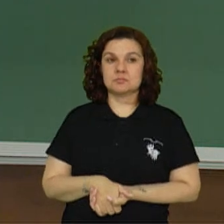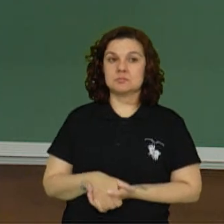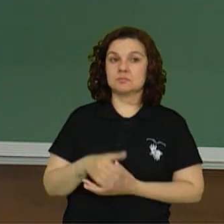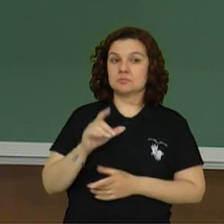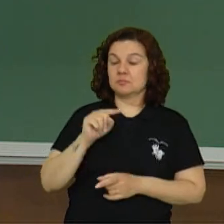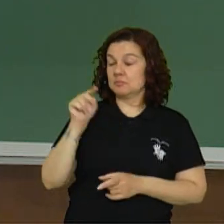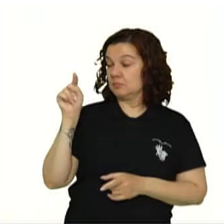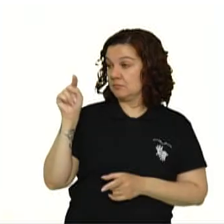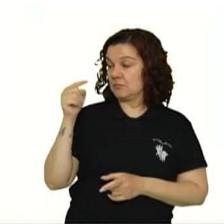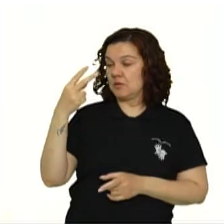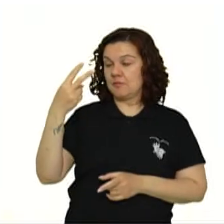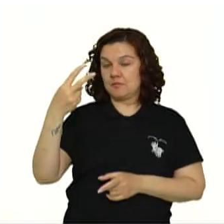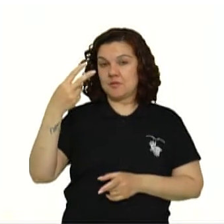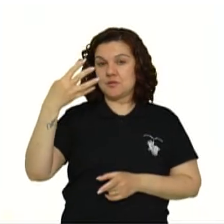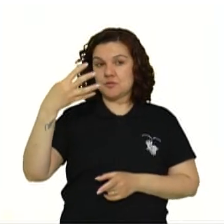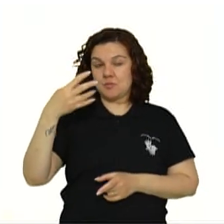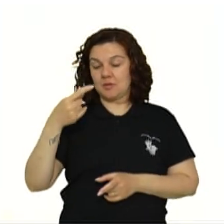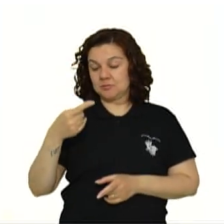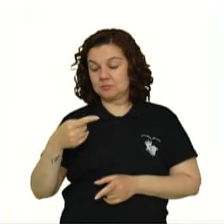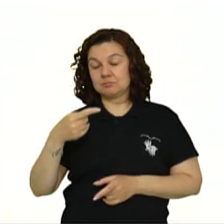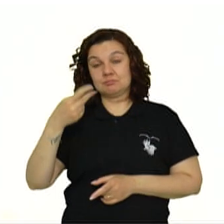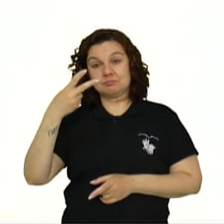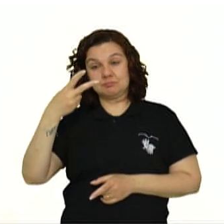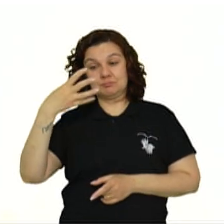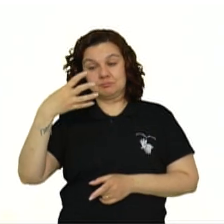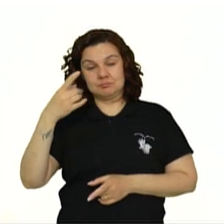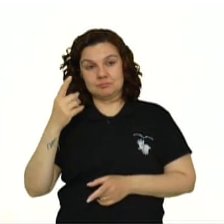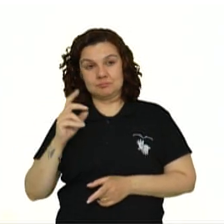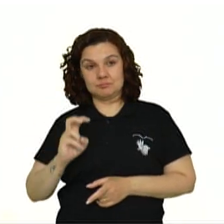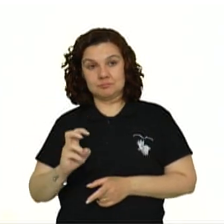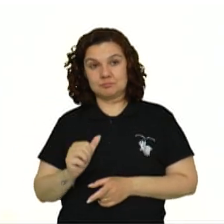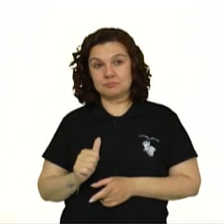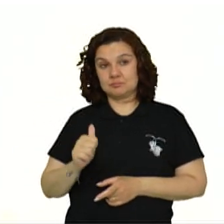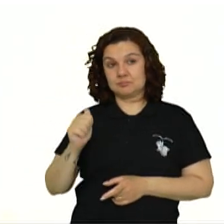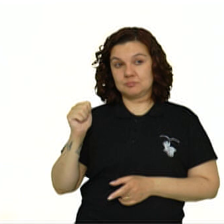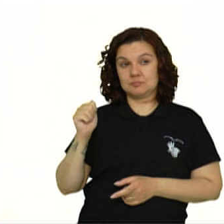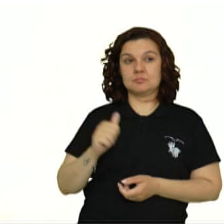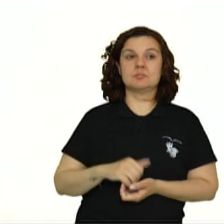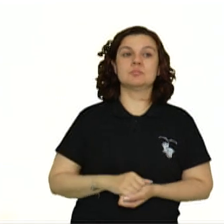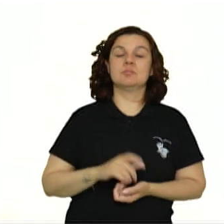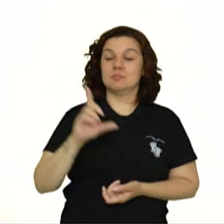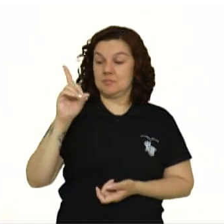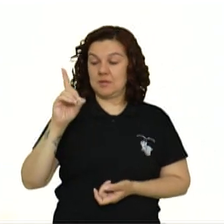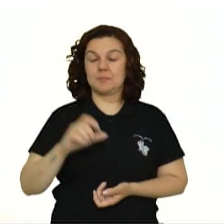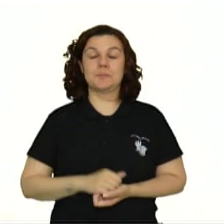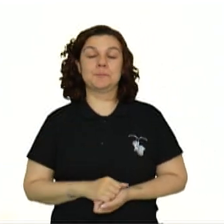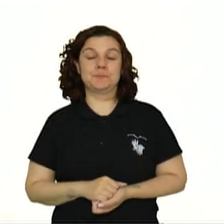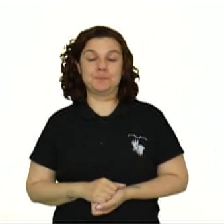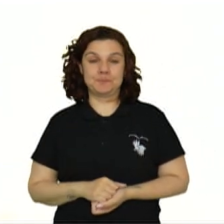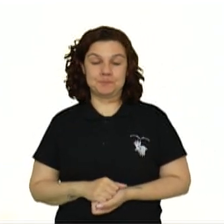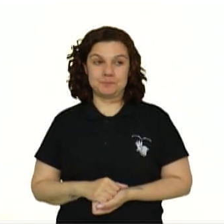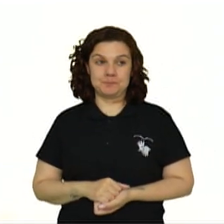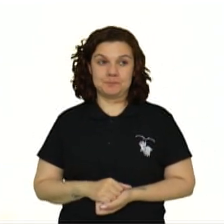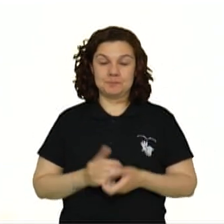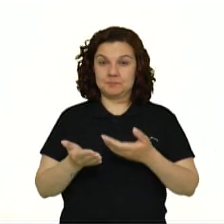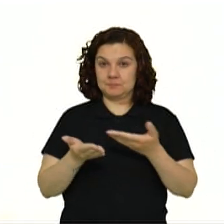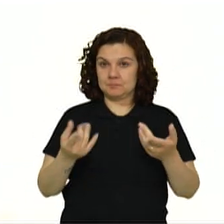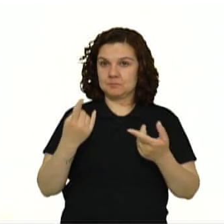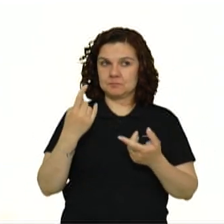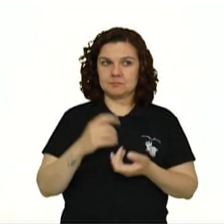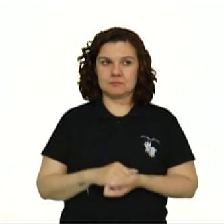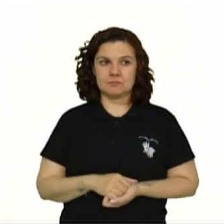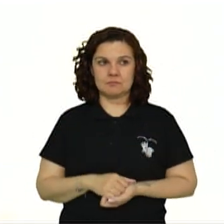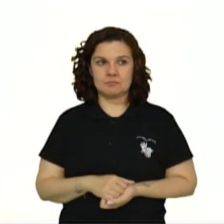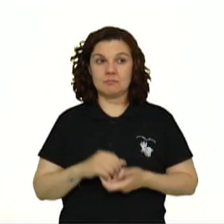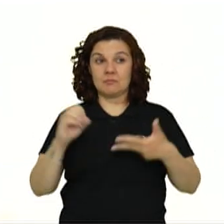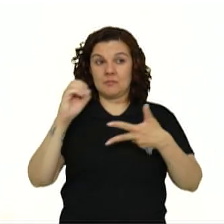razão é 24/5, e isso está na alternativa D deste exercício 1. Exercício